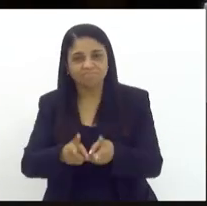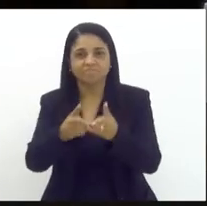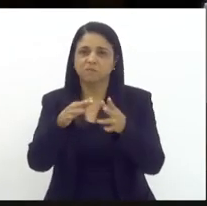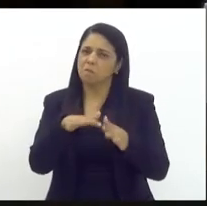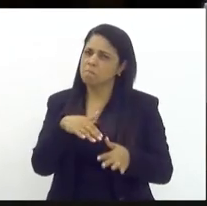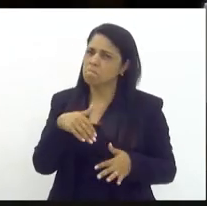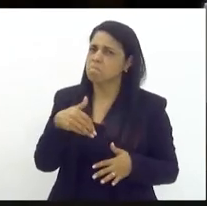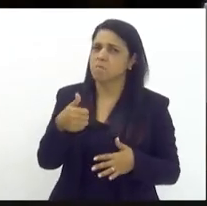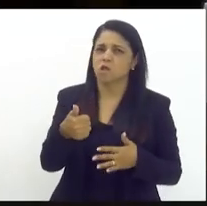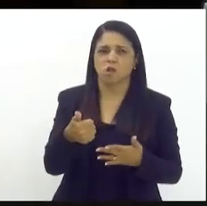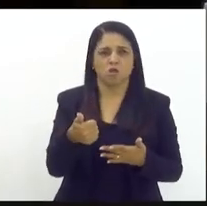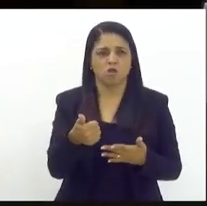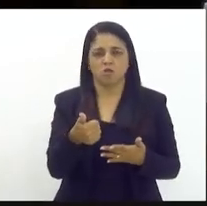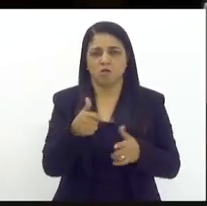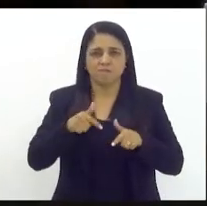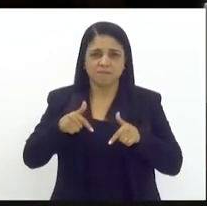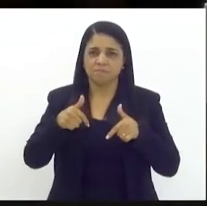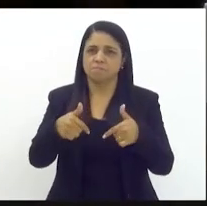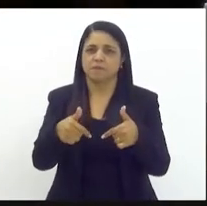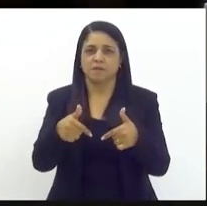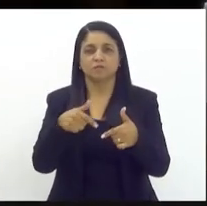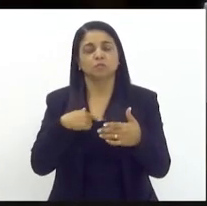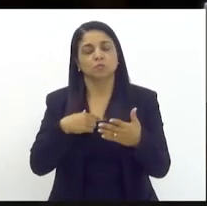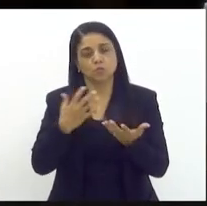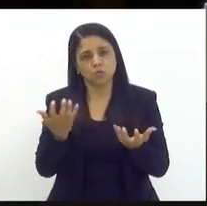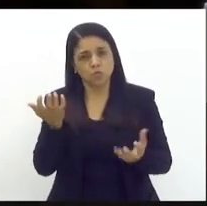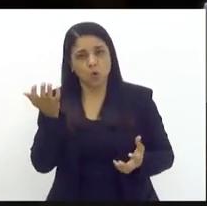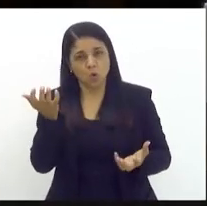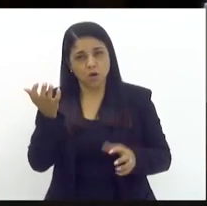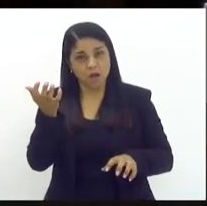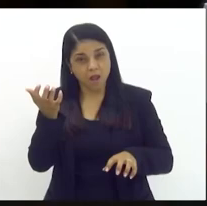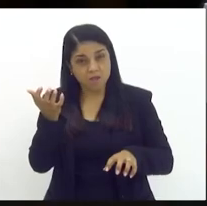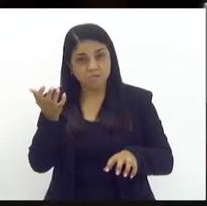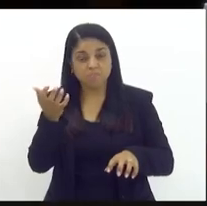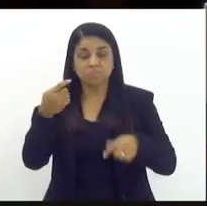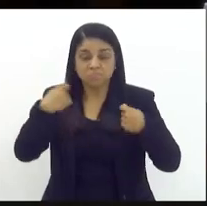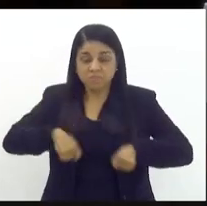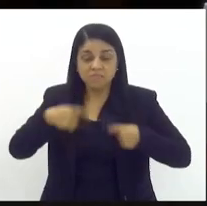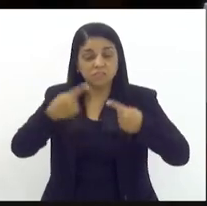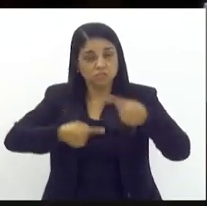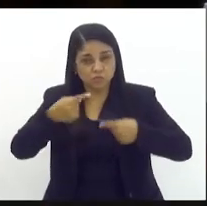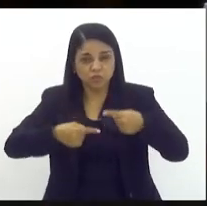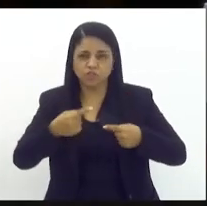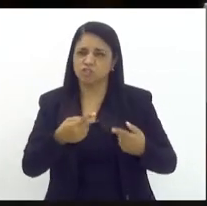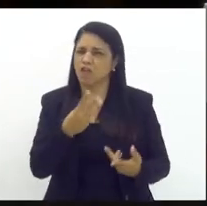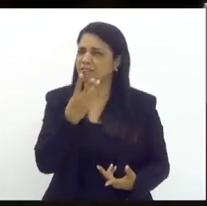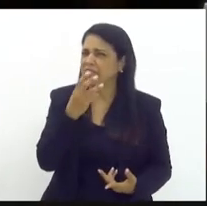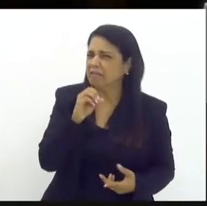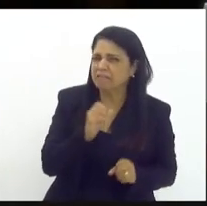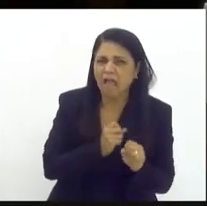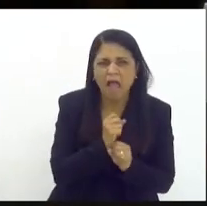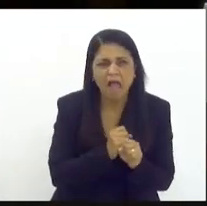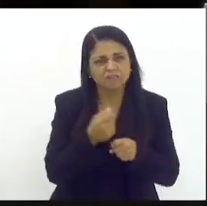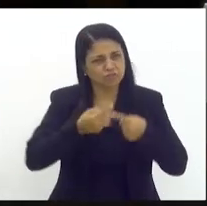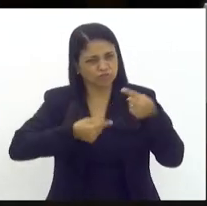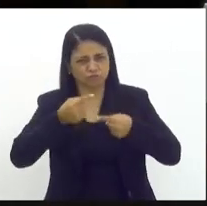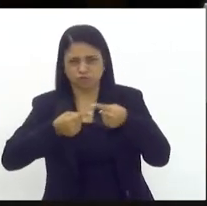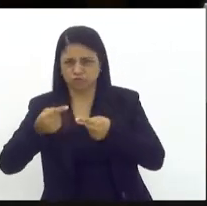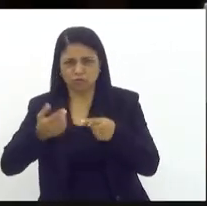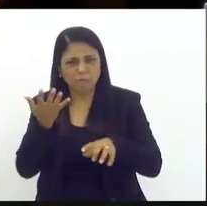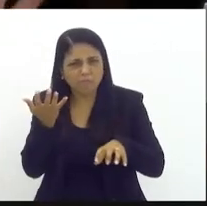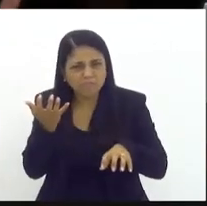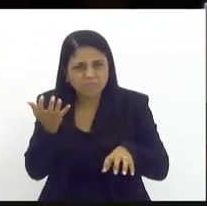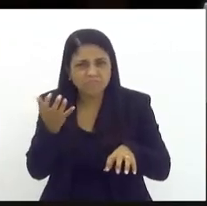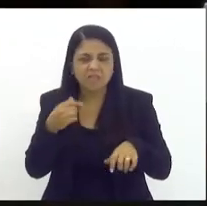melhor modo possível eu acho que o congresso teria que discutir mais teria mas tá 30 anos discutindo todo mundo sabia Eu também sou eu não sou favorável